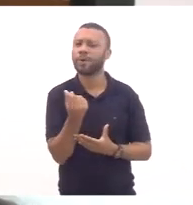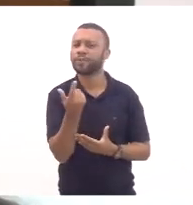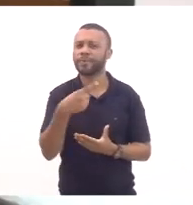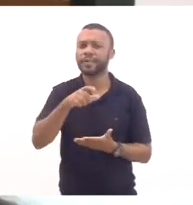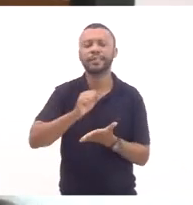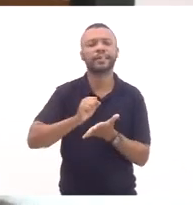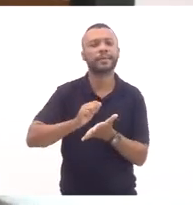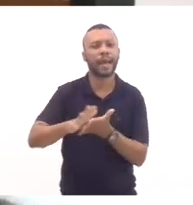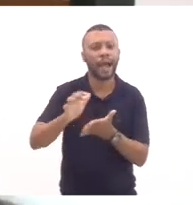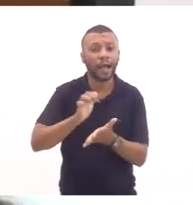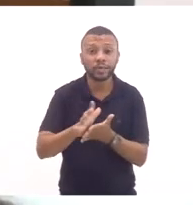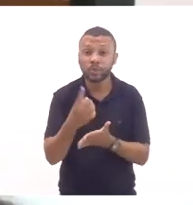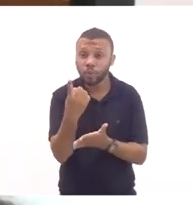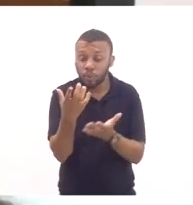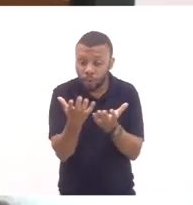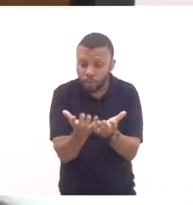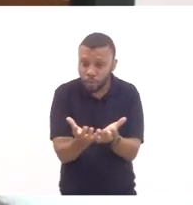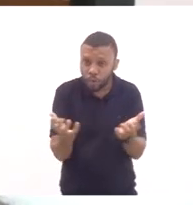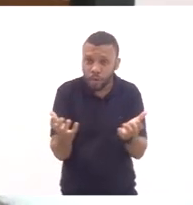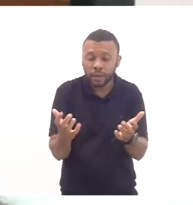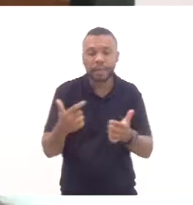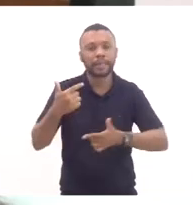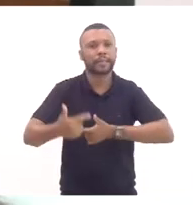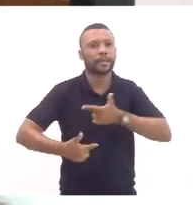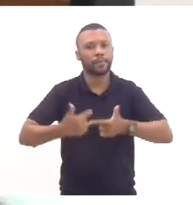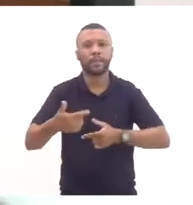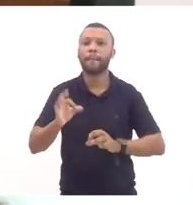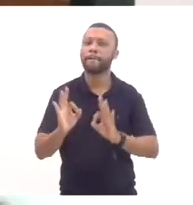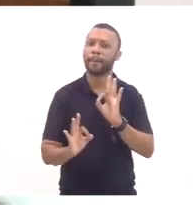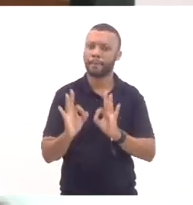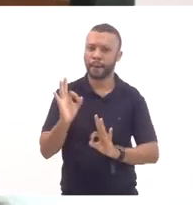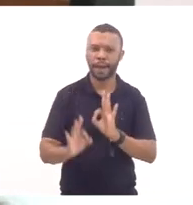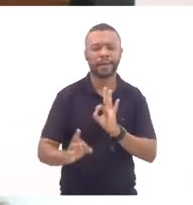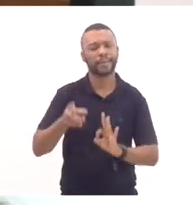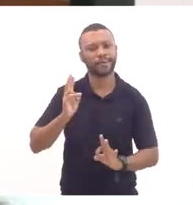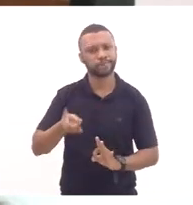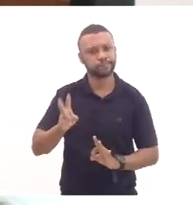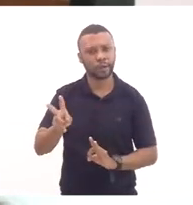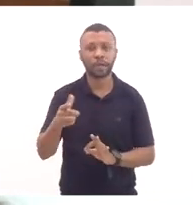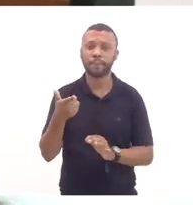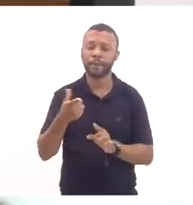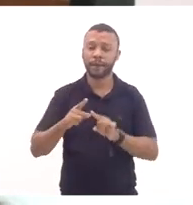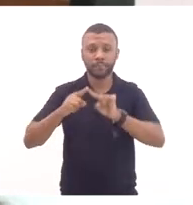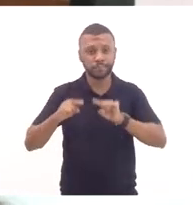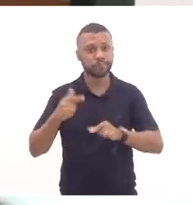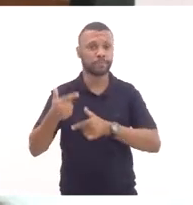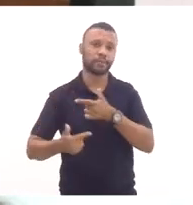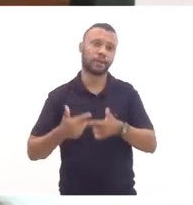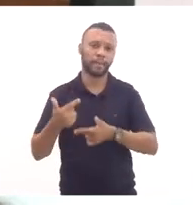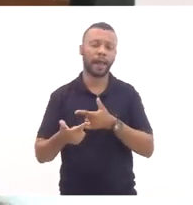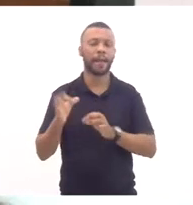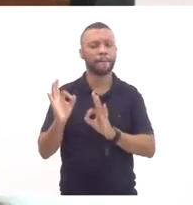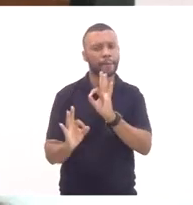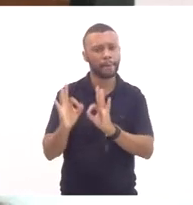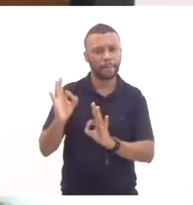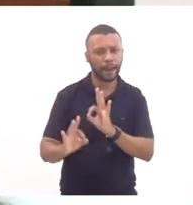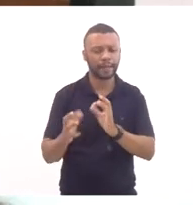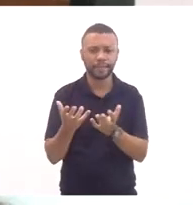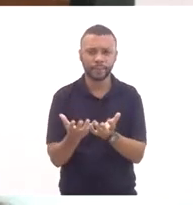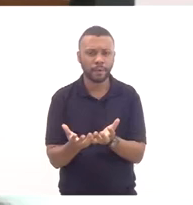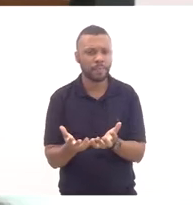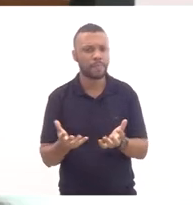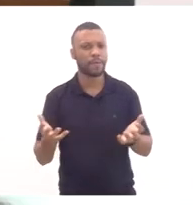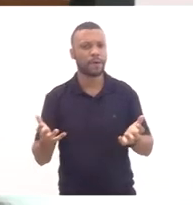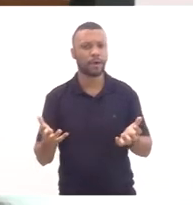que essa trabalhadora doméstica prepara? Essa mesma trabalhadora prepara esse jantar